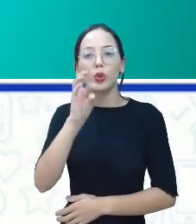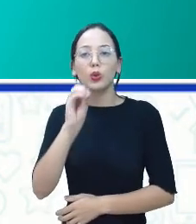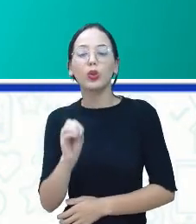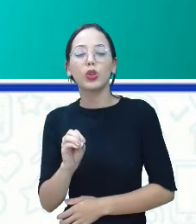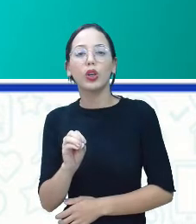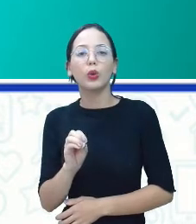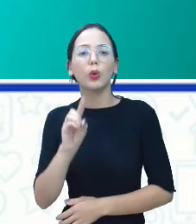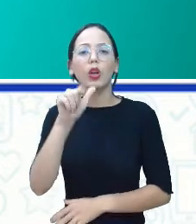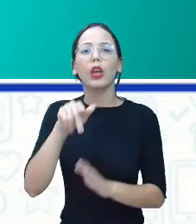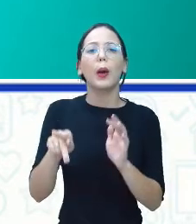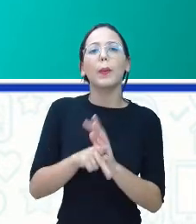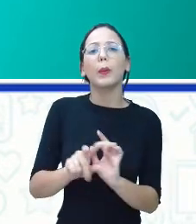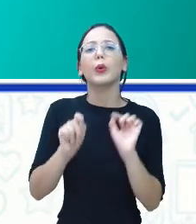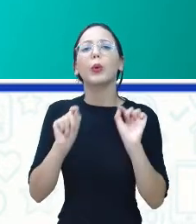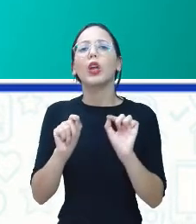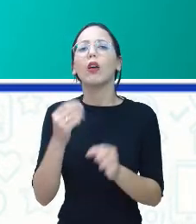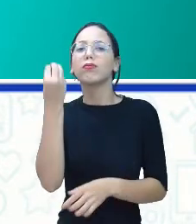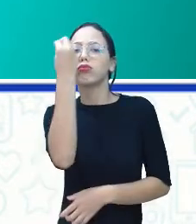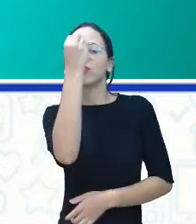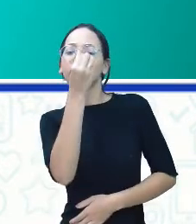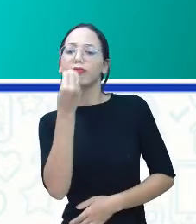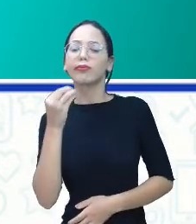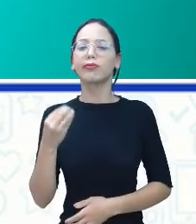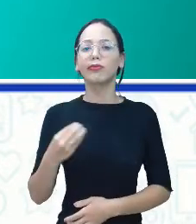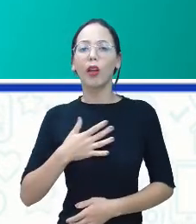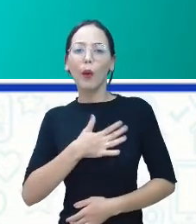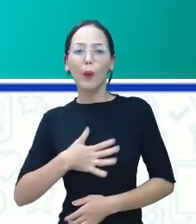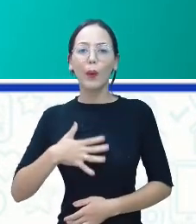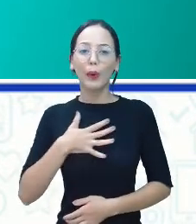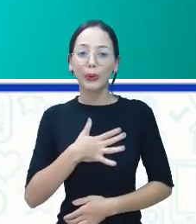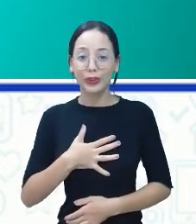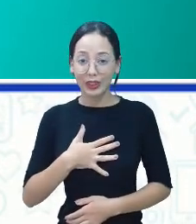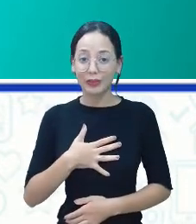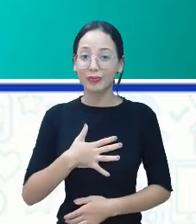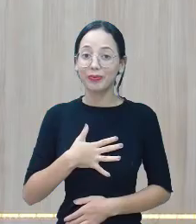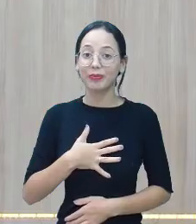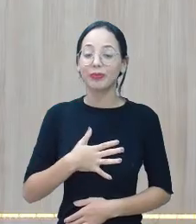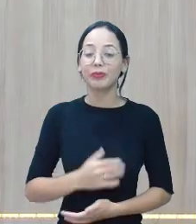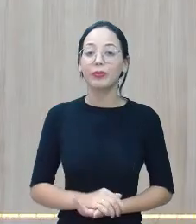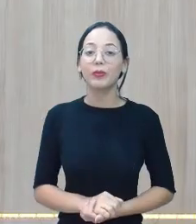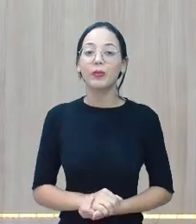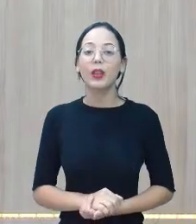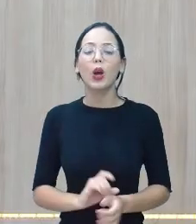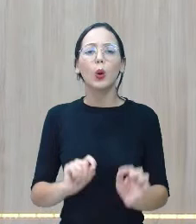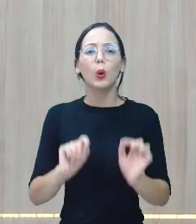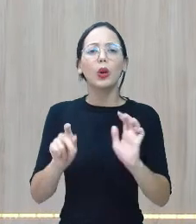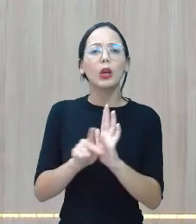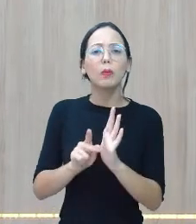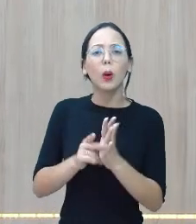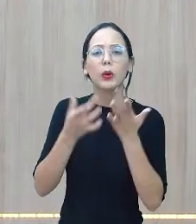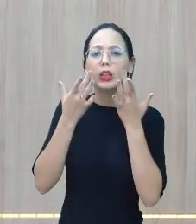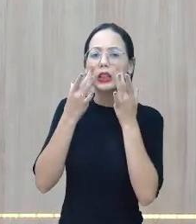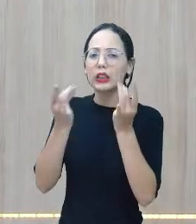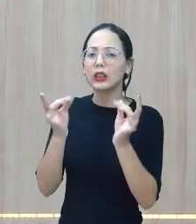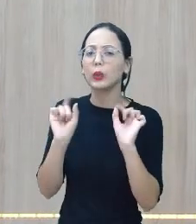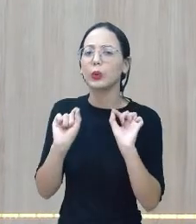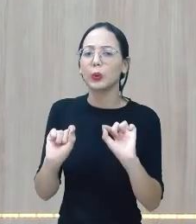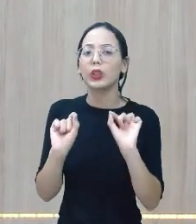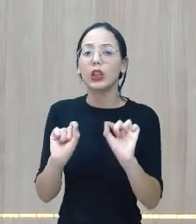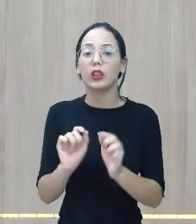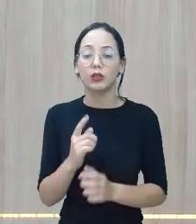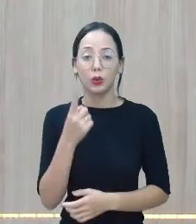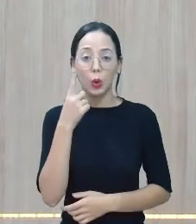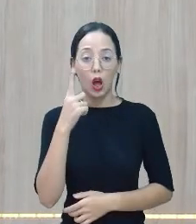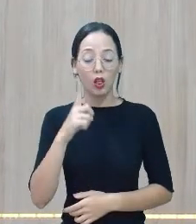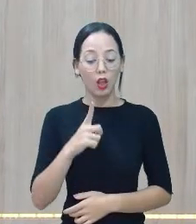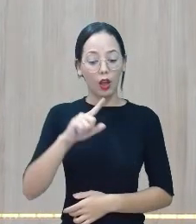são vaidosos. Vejam que eles o que chama a atenção aqui. Então, nós temos aqui